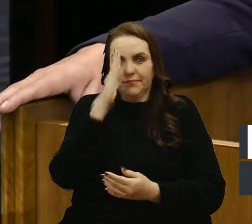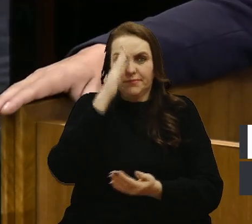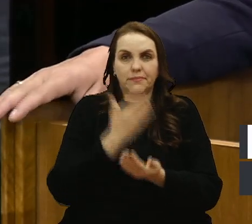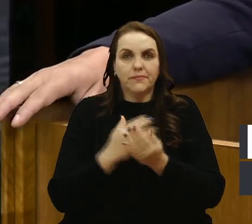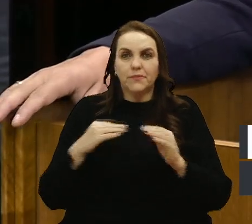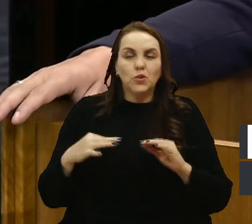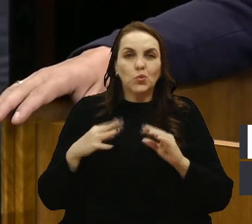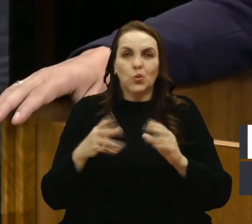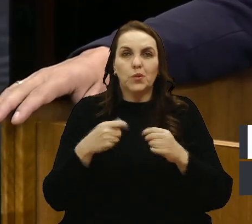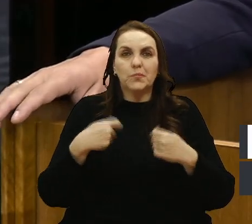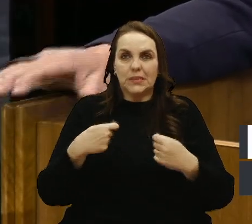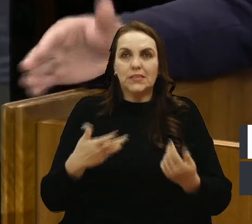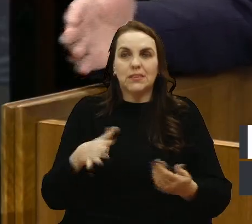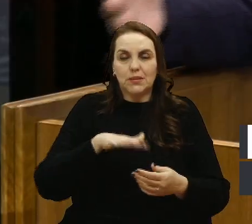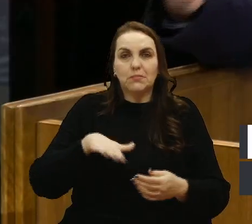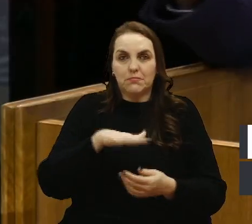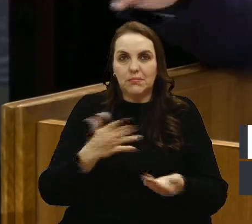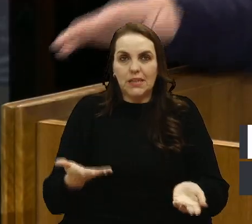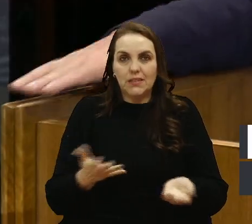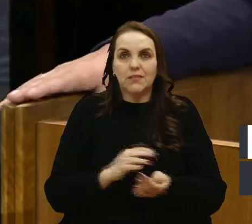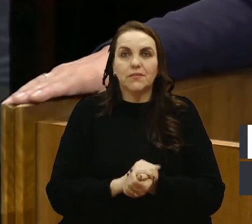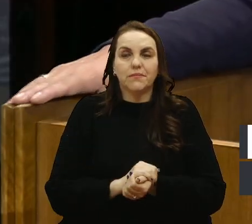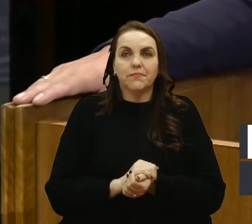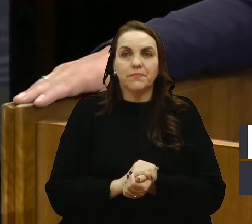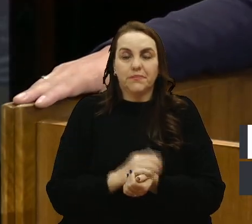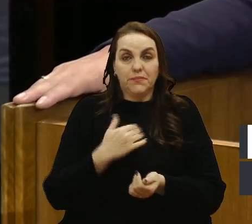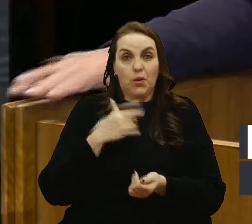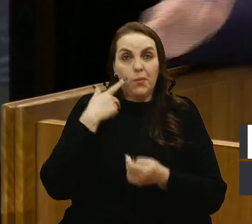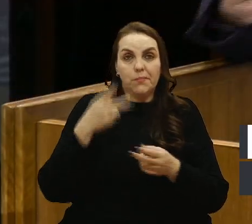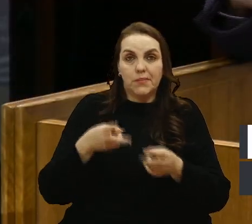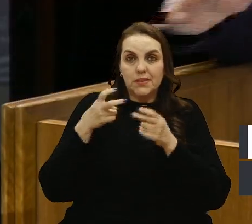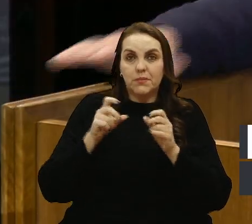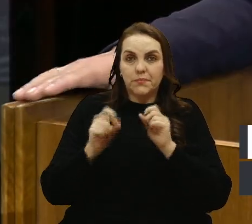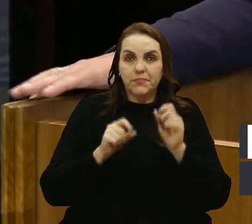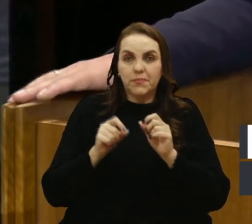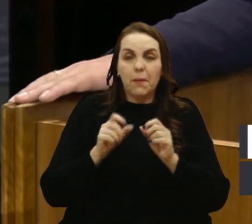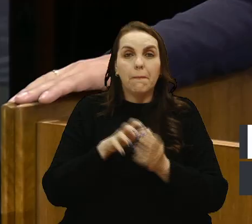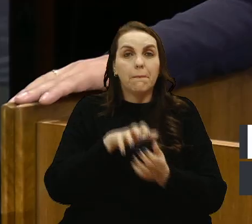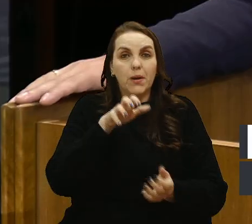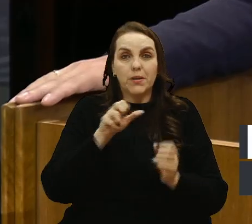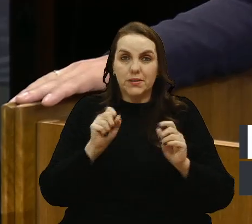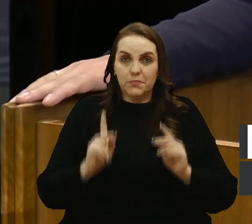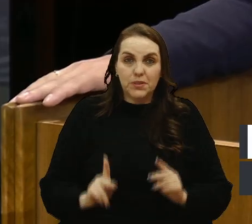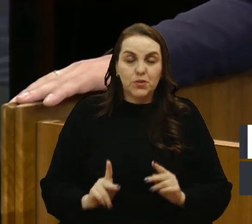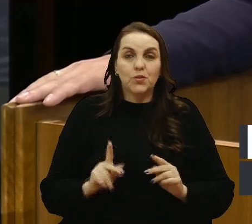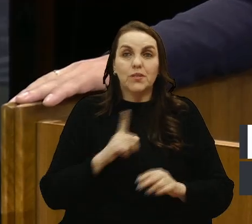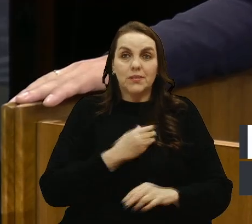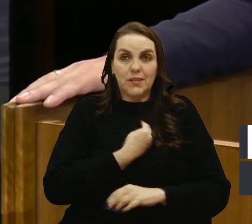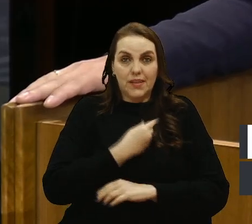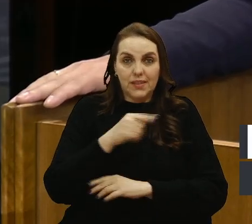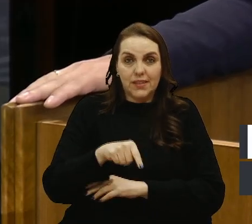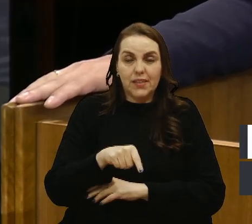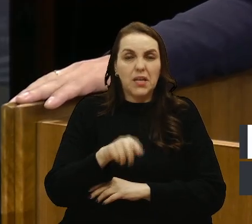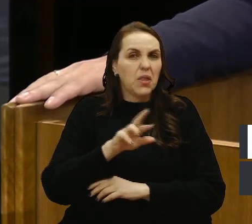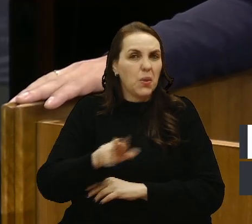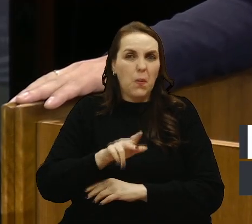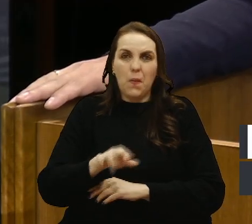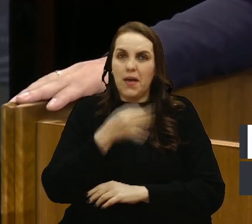que ter espaço, não importa onde tu esteja, porque aqui eu vejo que a maioria das pessoas que estão aqui não são de Caxias do